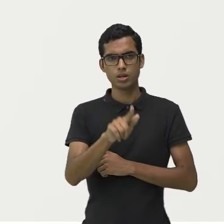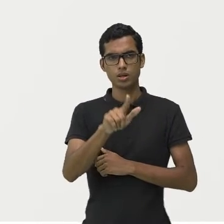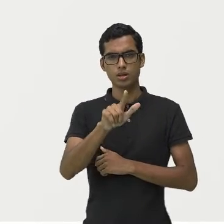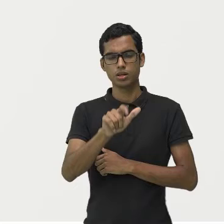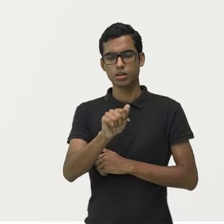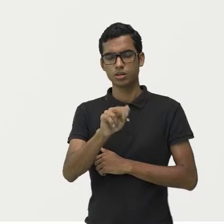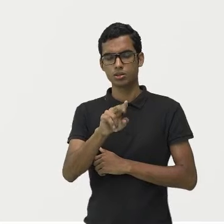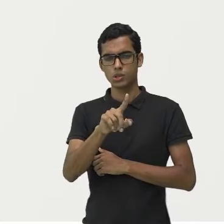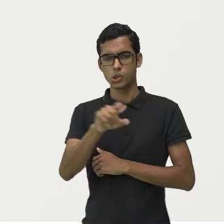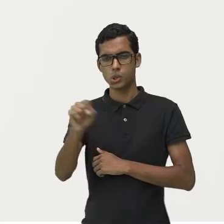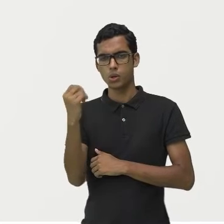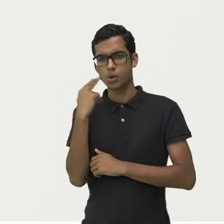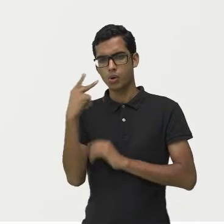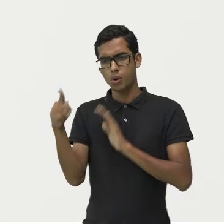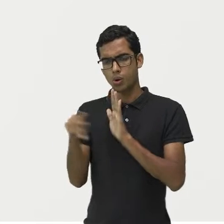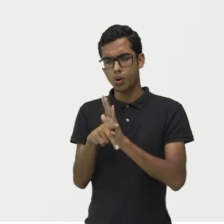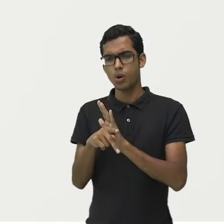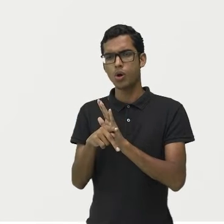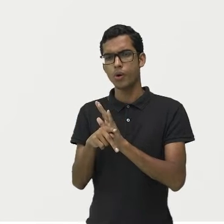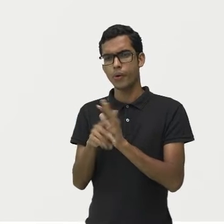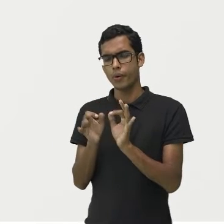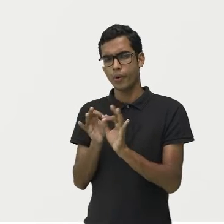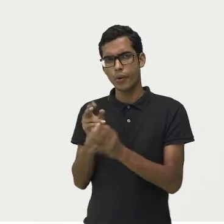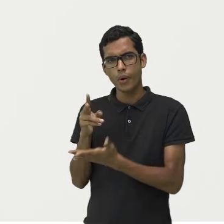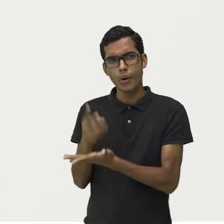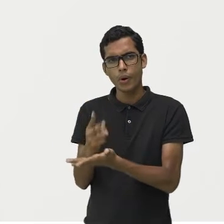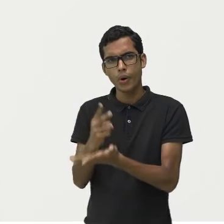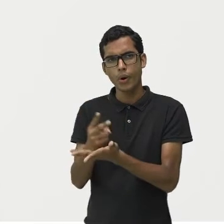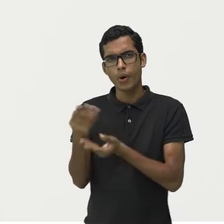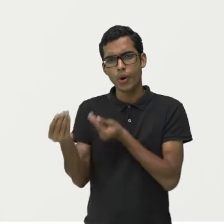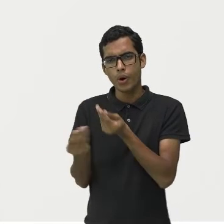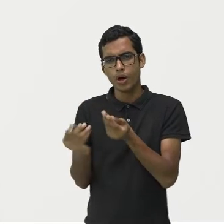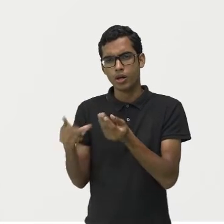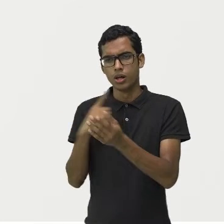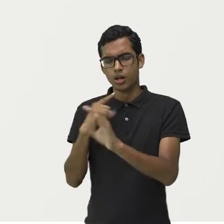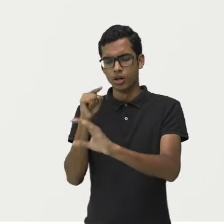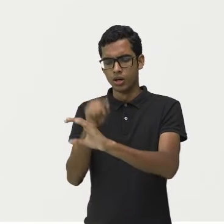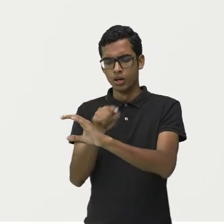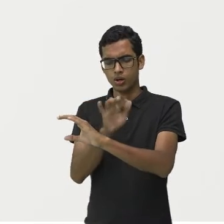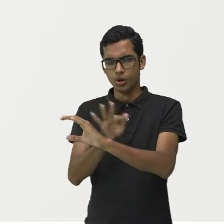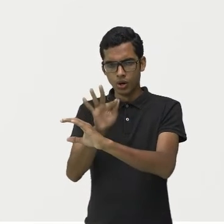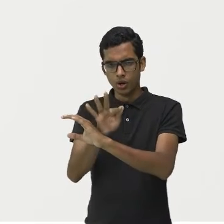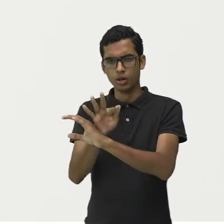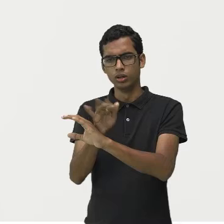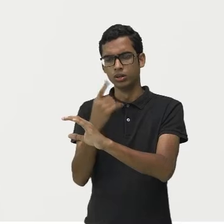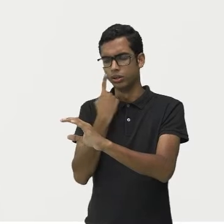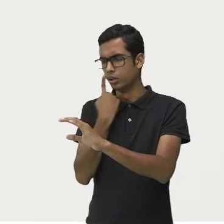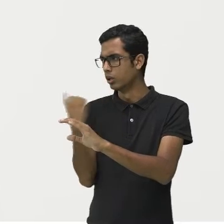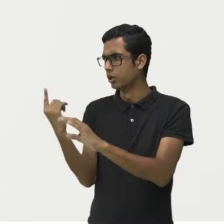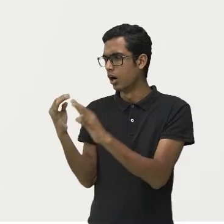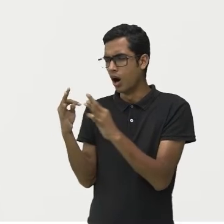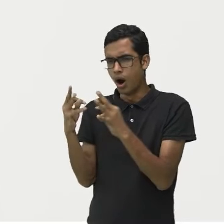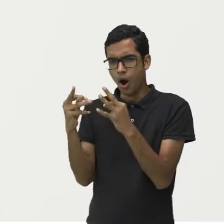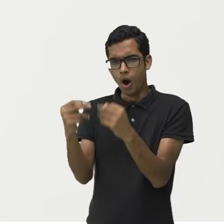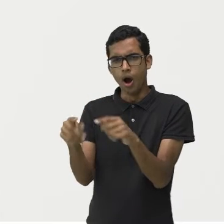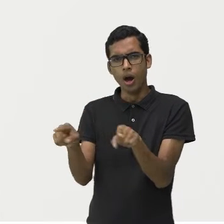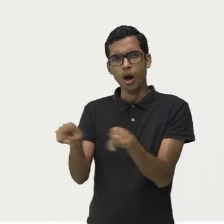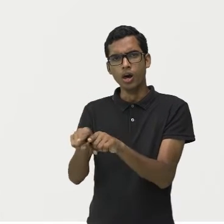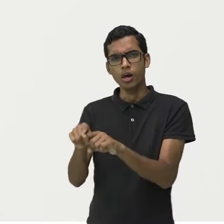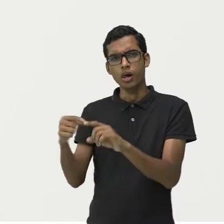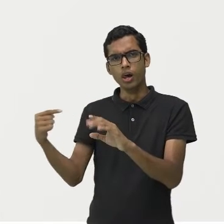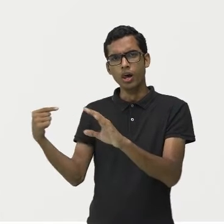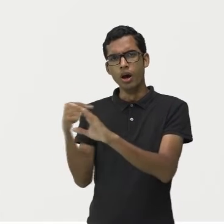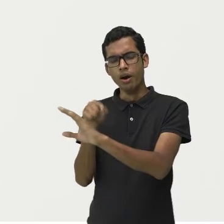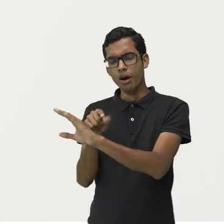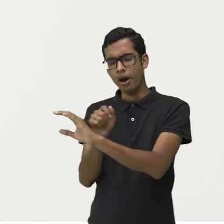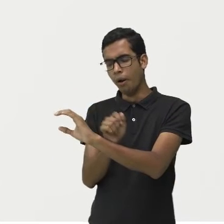prolongamentos desses raios refletidos vão gerar aqui um ponto, eles vão convergir todos para um ponto, e esse ponto